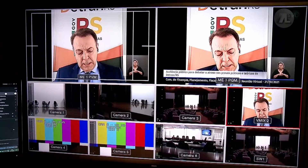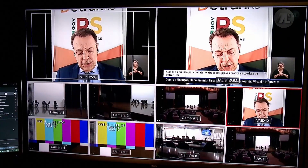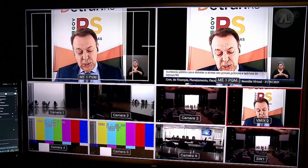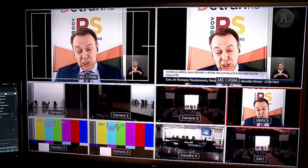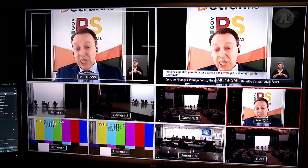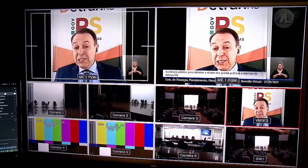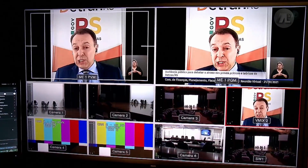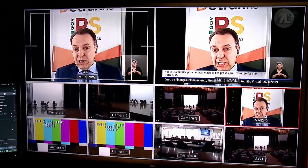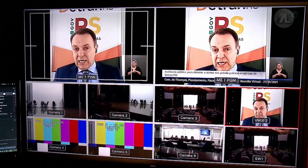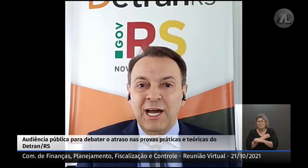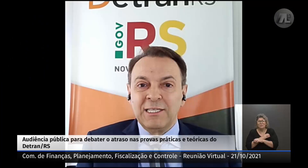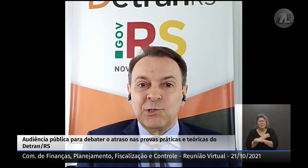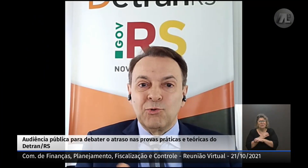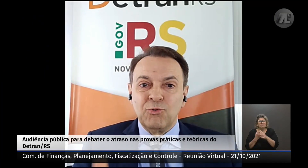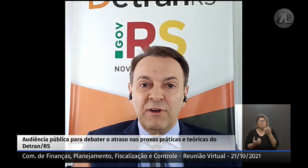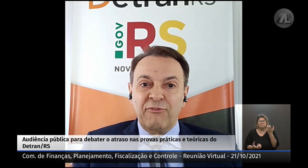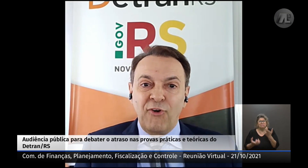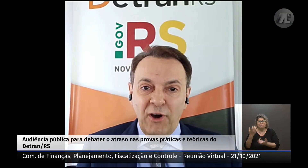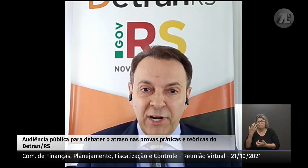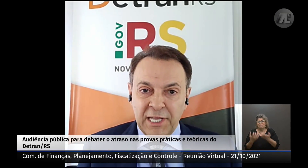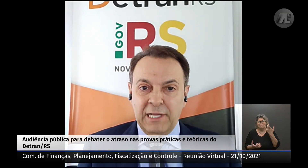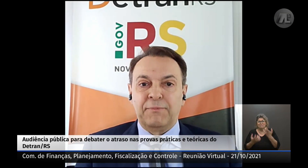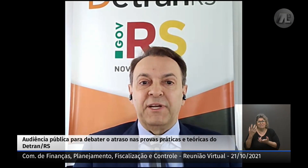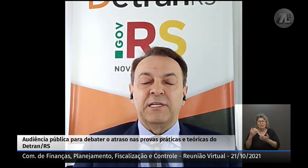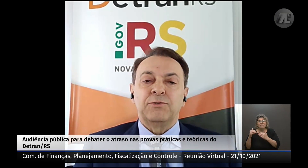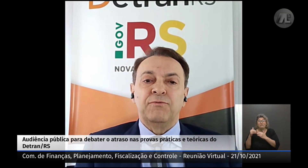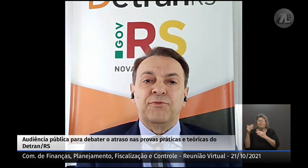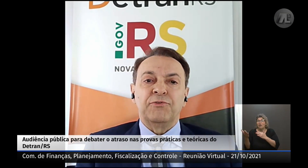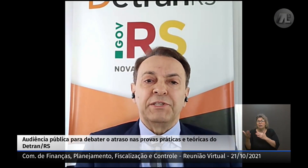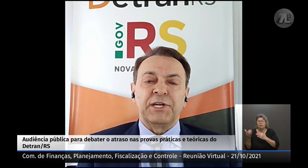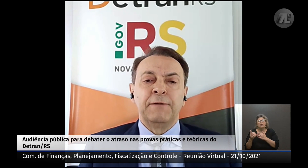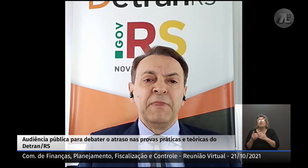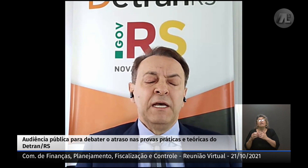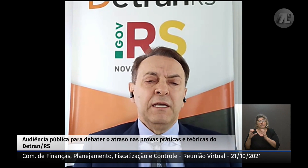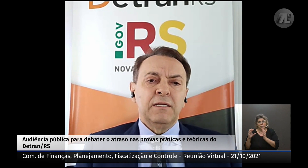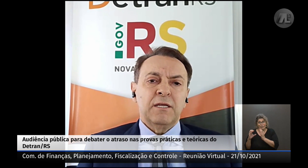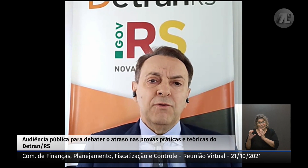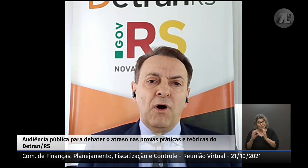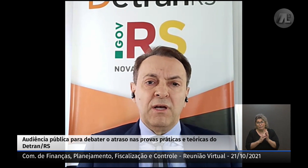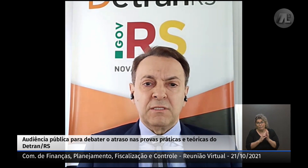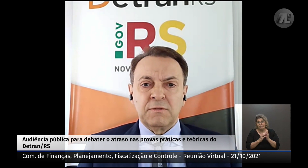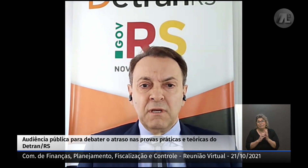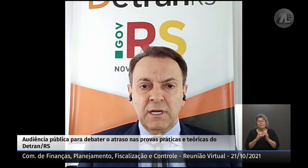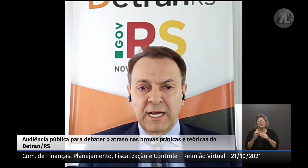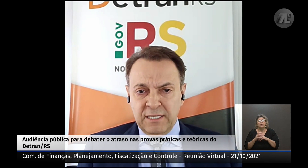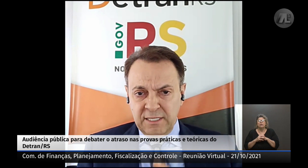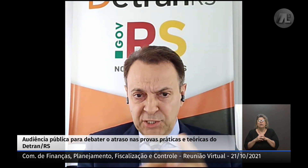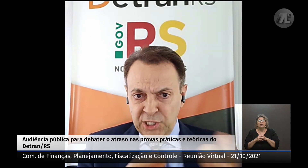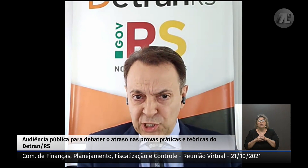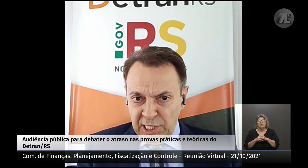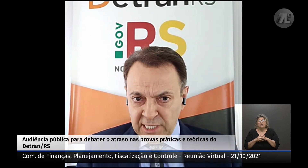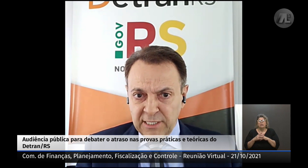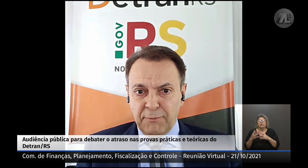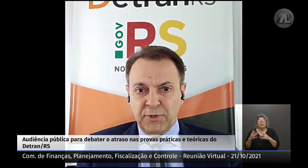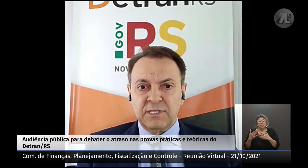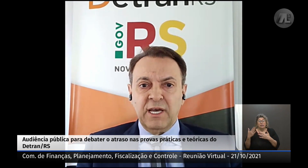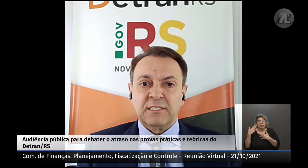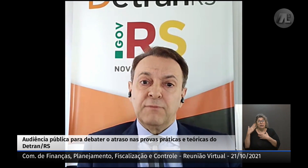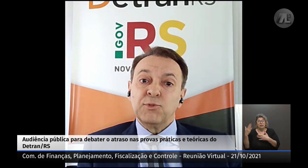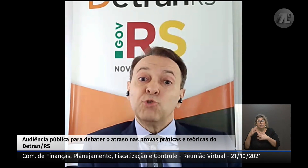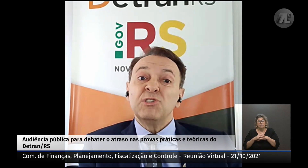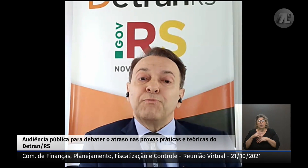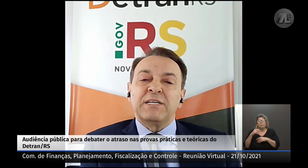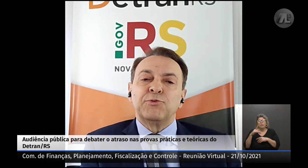com os exames práticos Enio Bacci disse que a pandemia impactou o trabalho dos examinadores e os